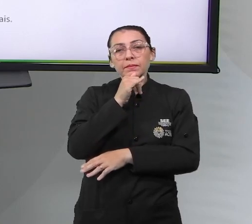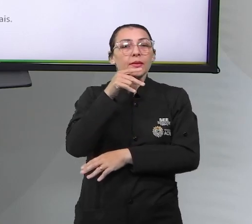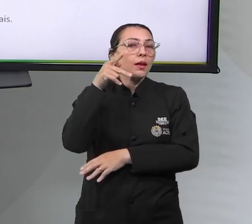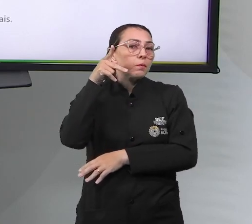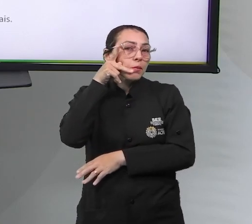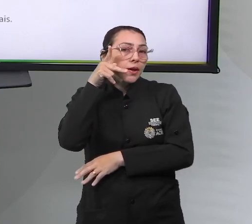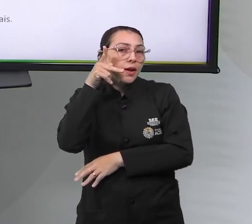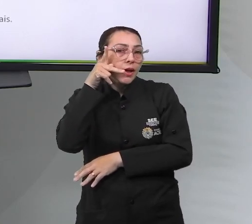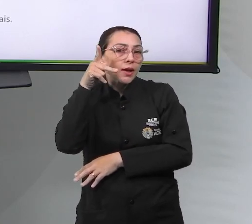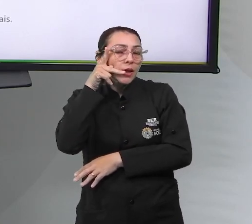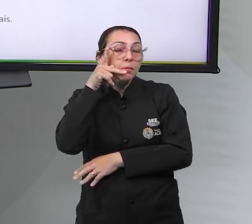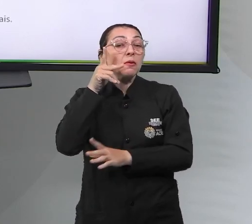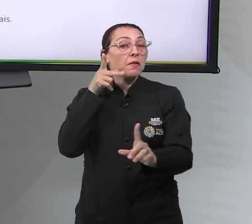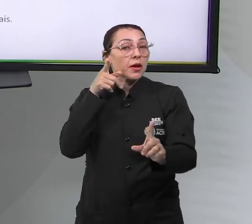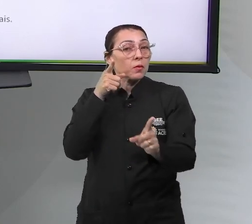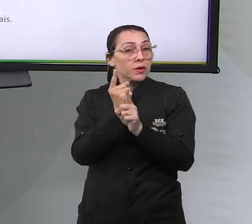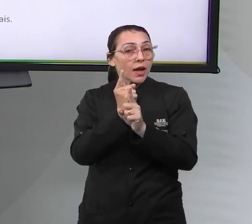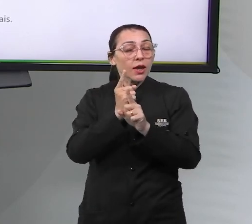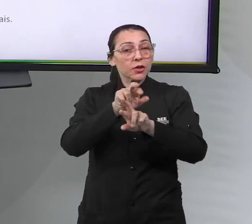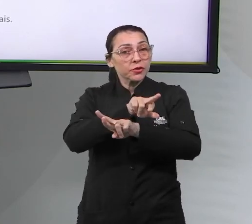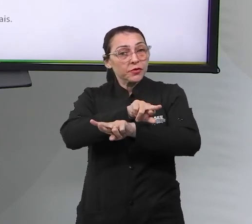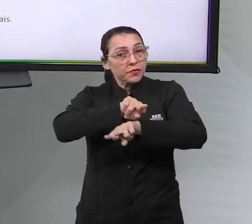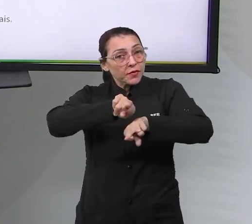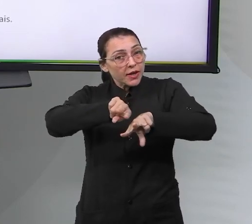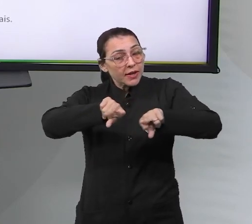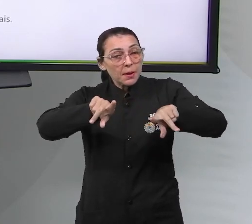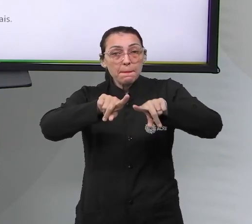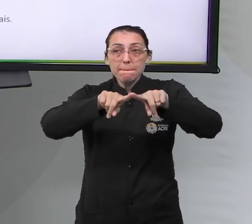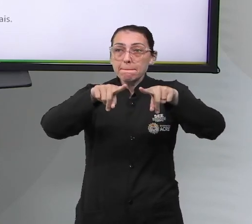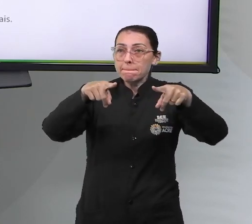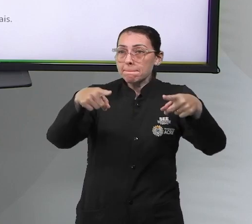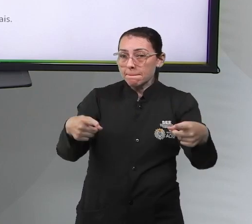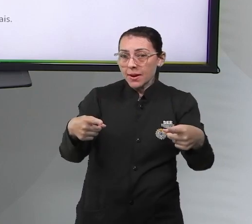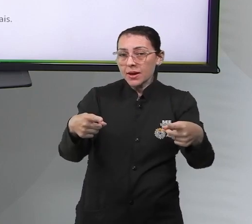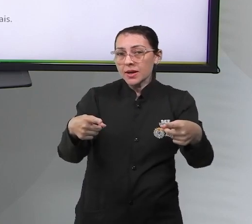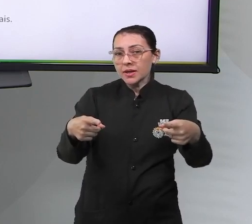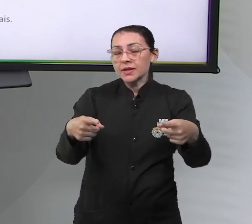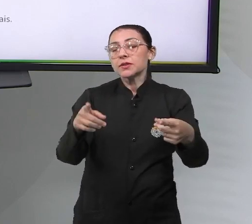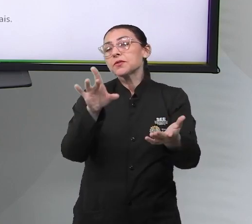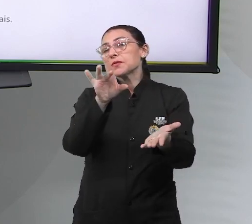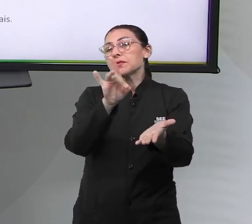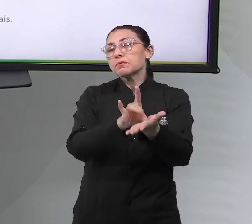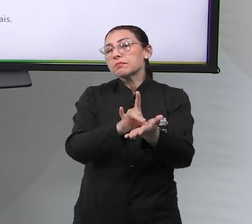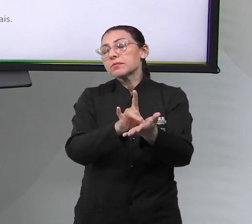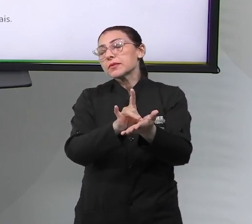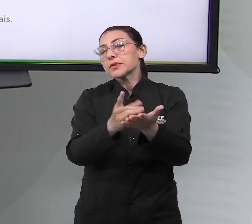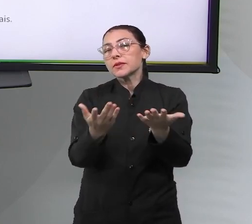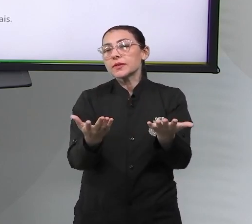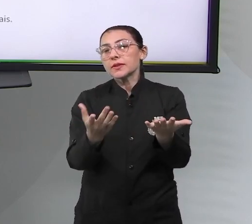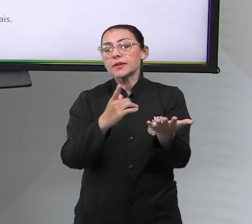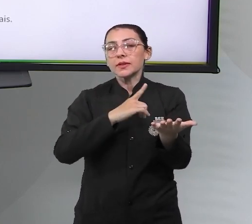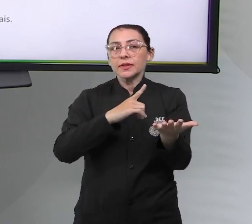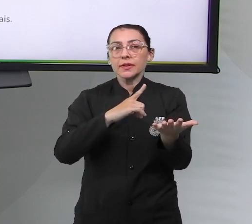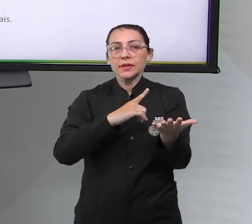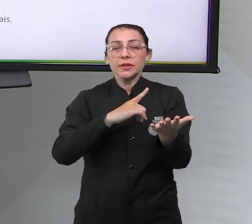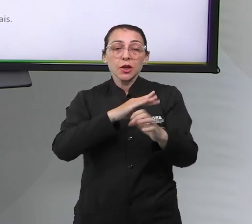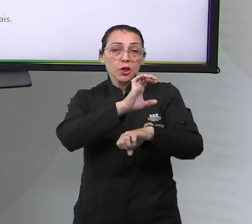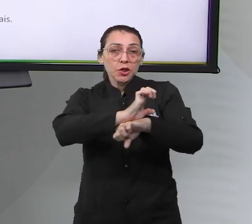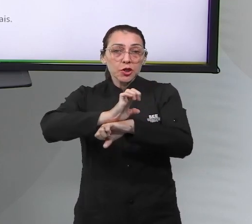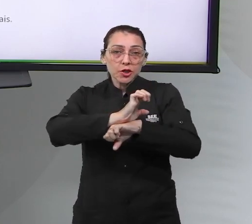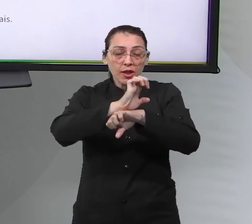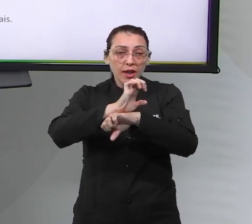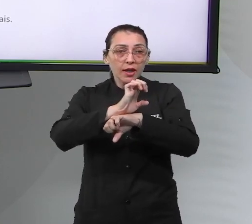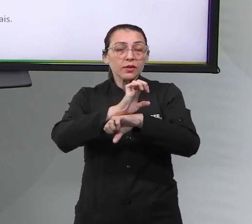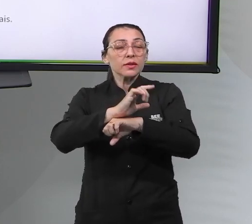vai encontrar as diferenças, mas no caso, pelo fato de se tratarem de estados